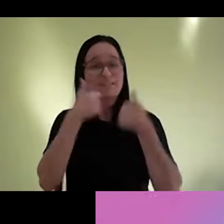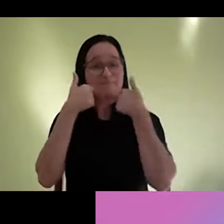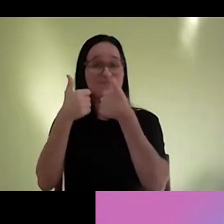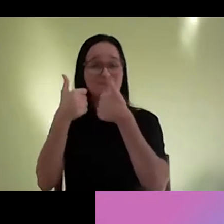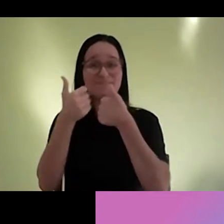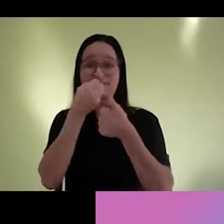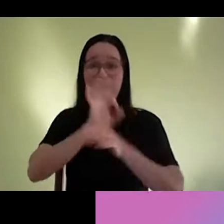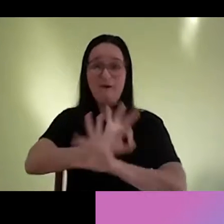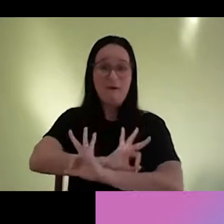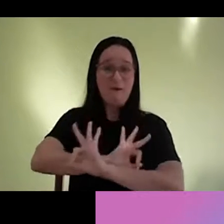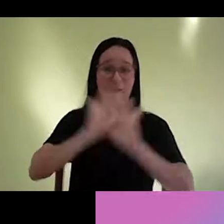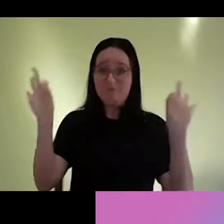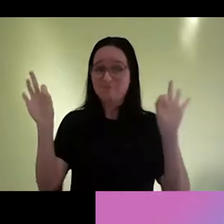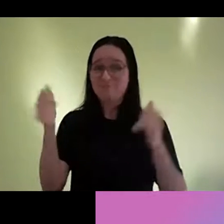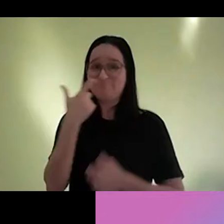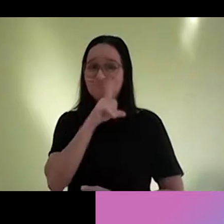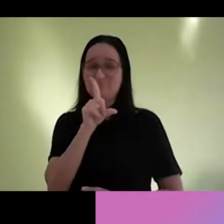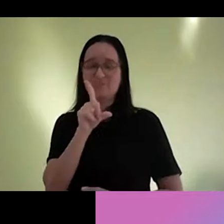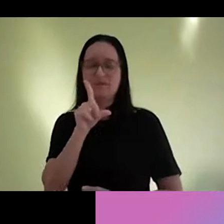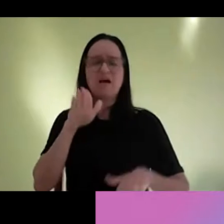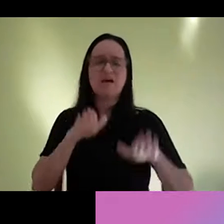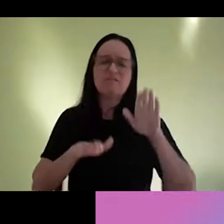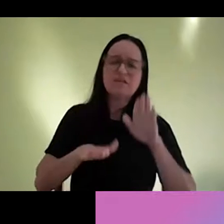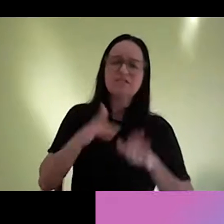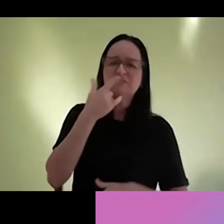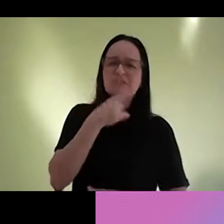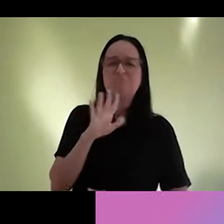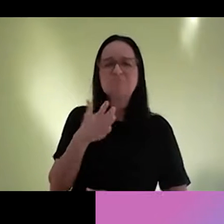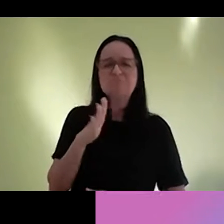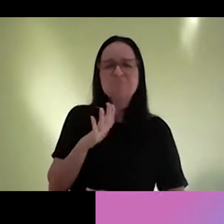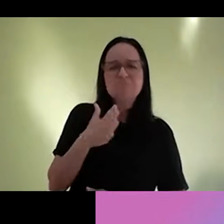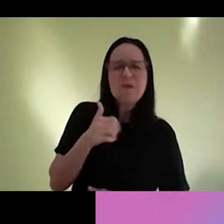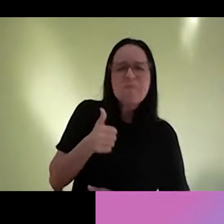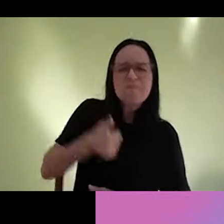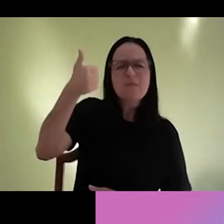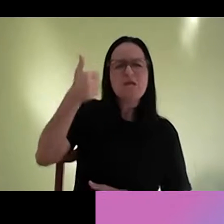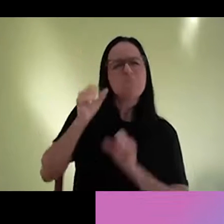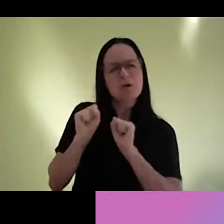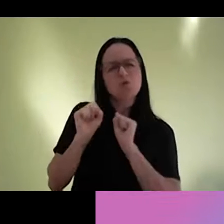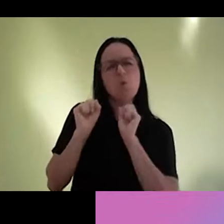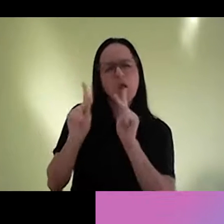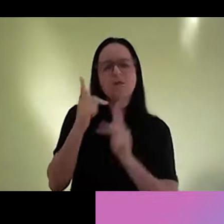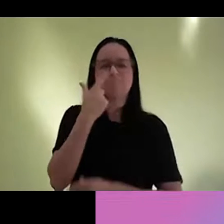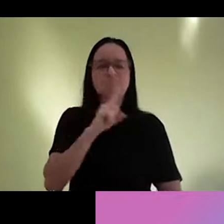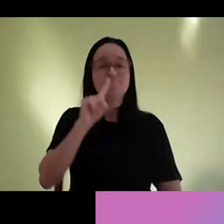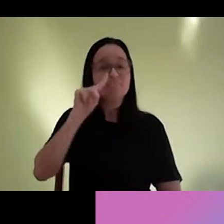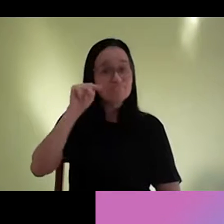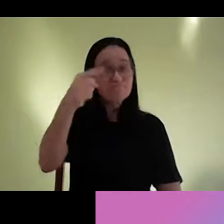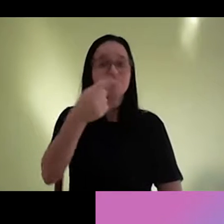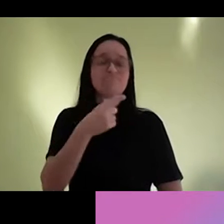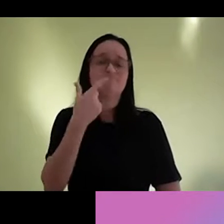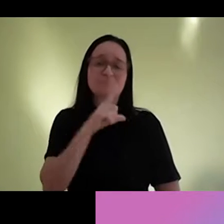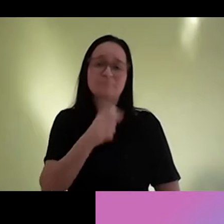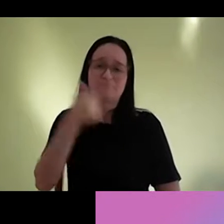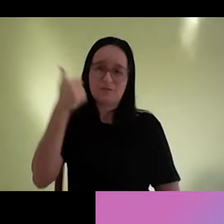nossa hoje eu arrasei as vezes você consegue você fala assim puxa podia ter dado um pouquinho aqui mas tudo bem na próxima vai ser melhor então